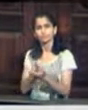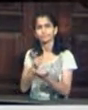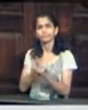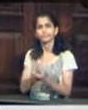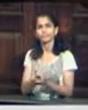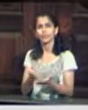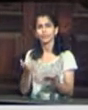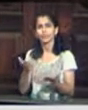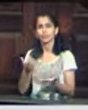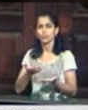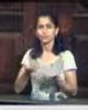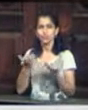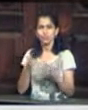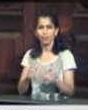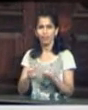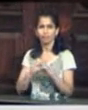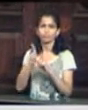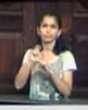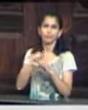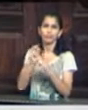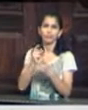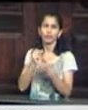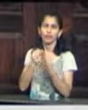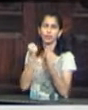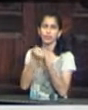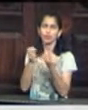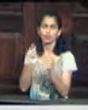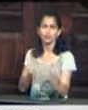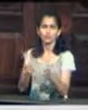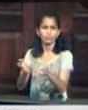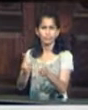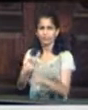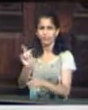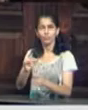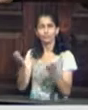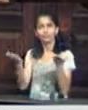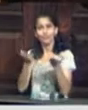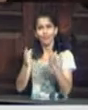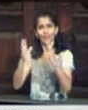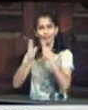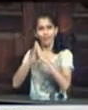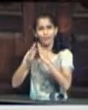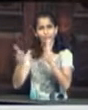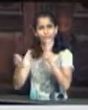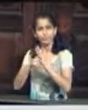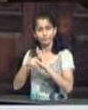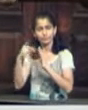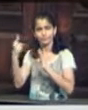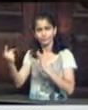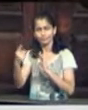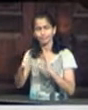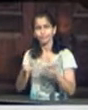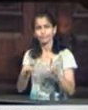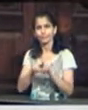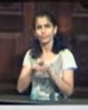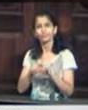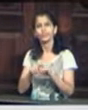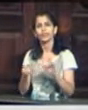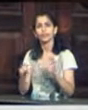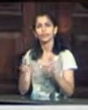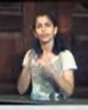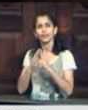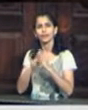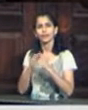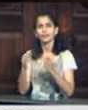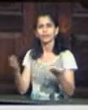não querem viver de aluguel social. As famílias querem ter o direito à casa, a uma habitação, a uma residência,